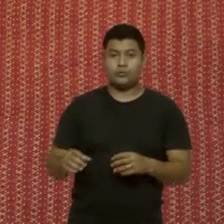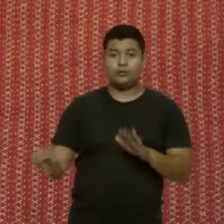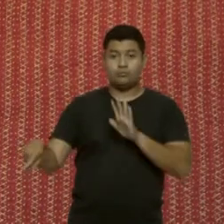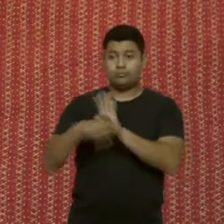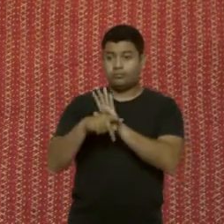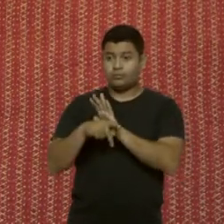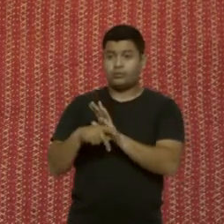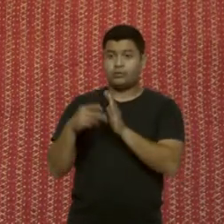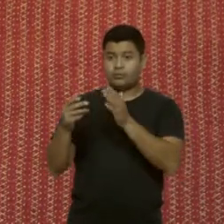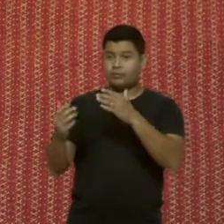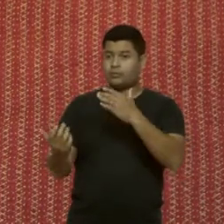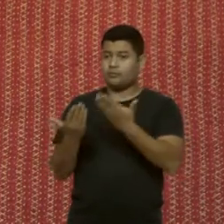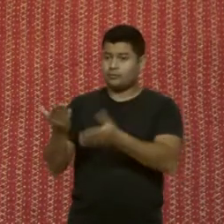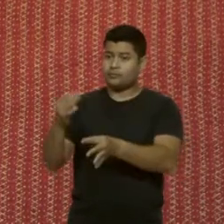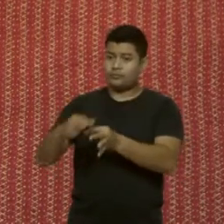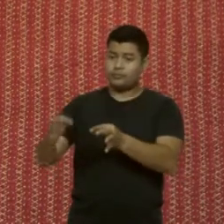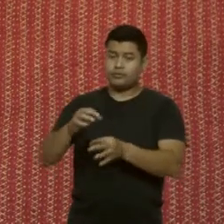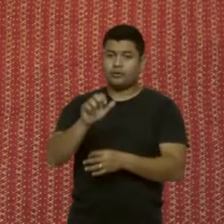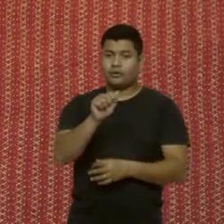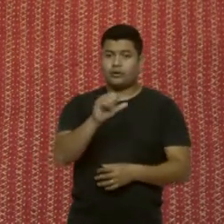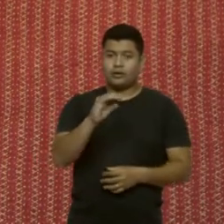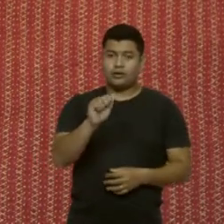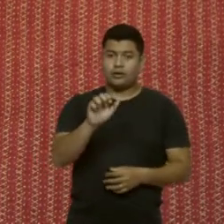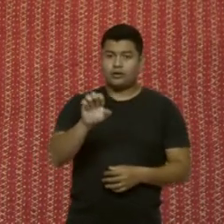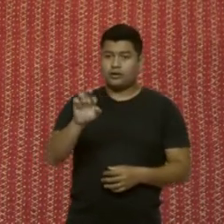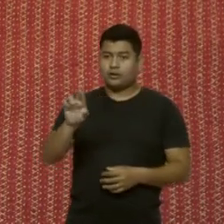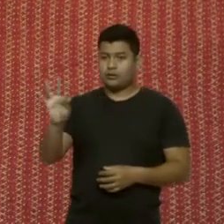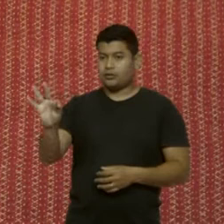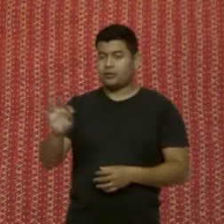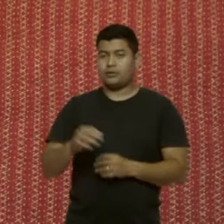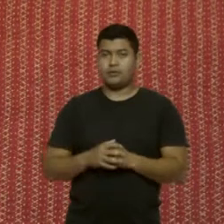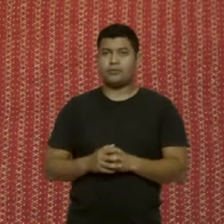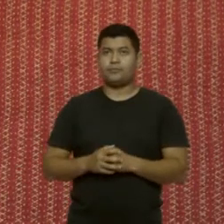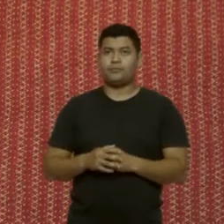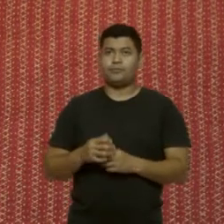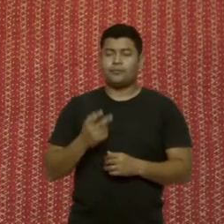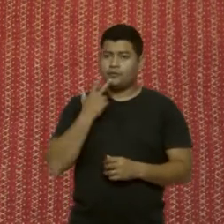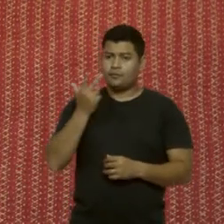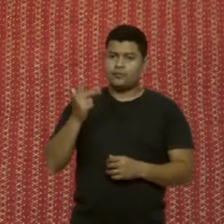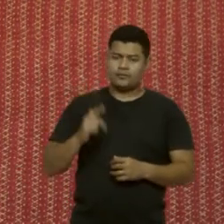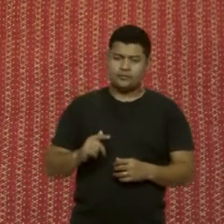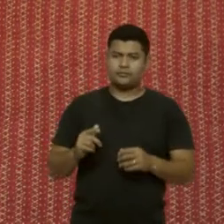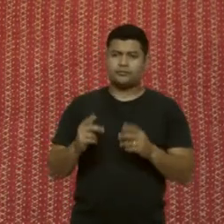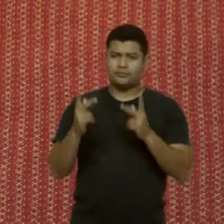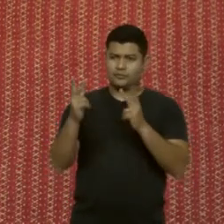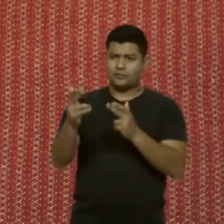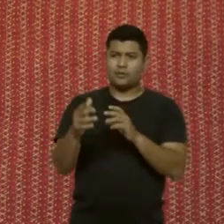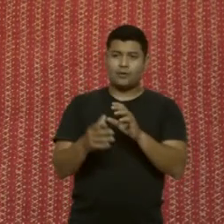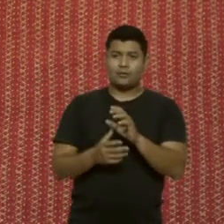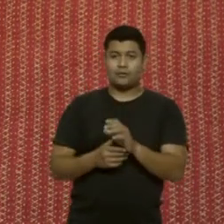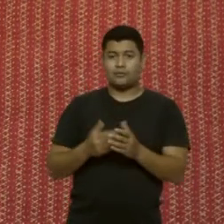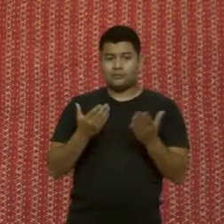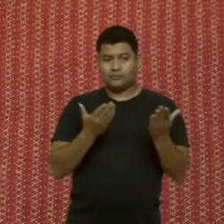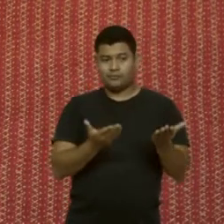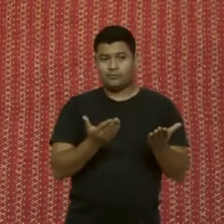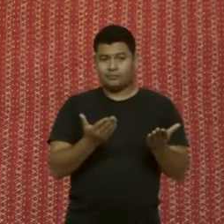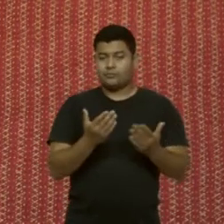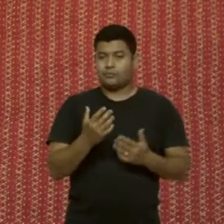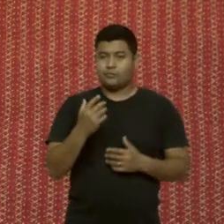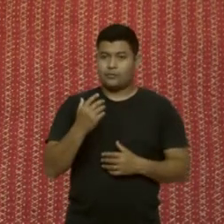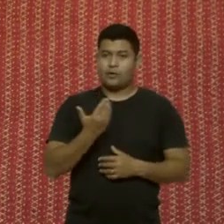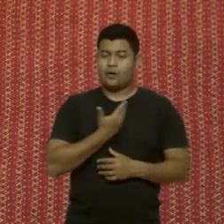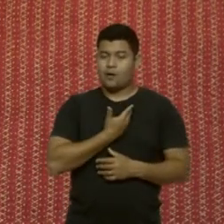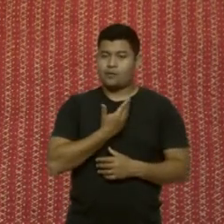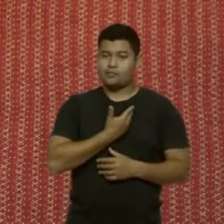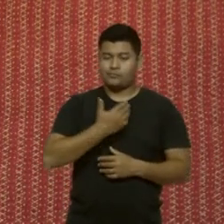Caerte, cumprimentar o nosso secretário de Casa Civil, Juliano, reforçar as palavras do nosso colega Maurício Kudillac, que